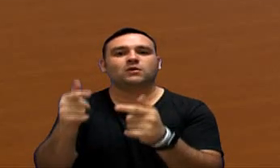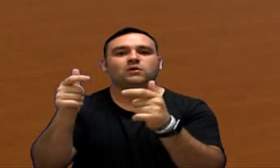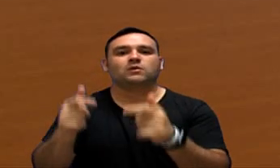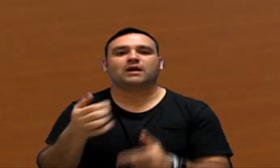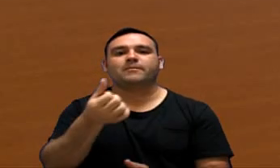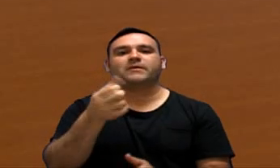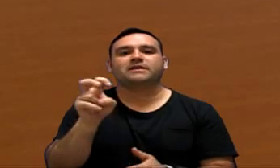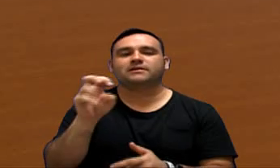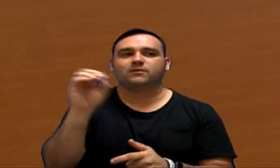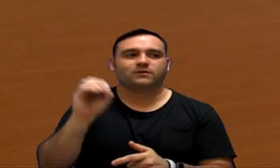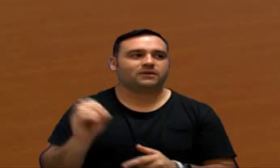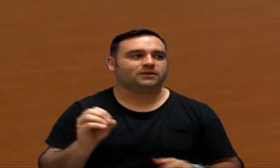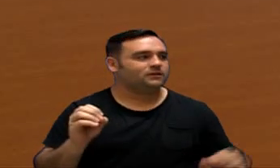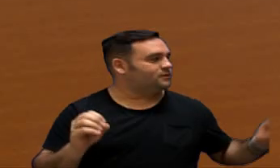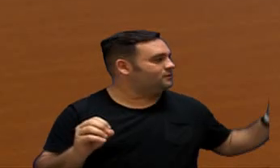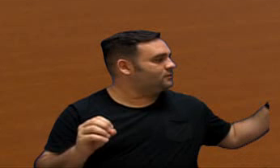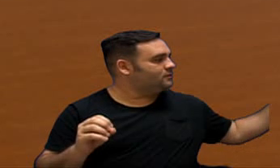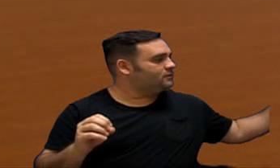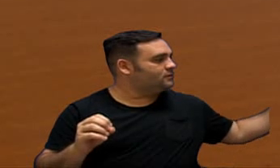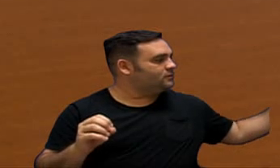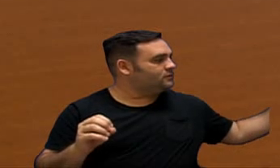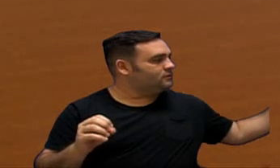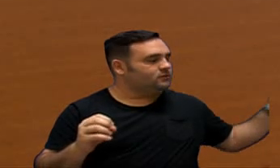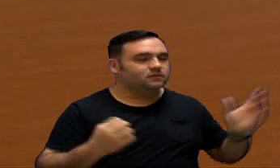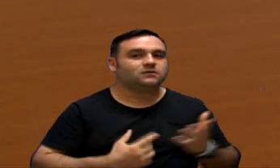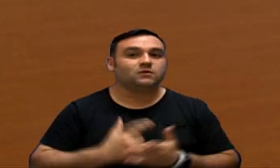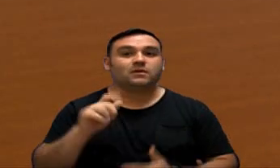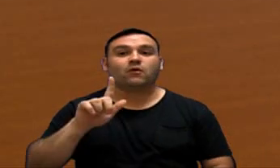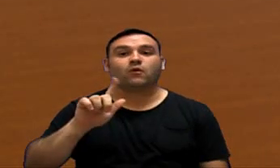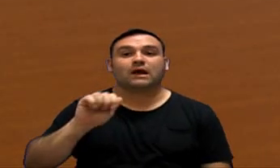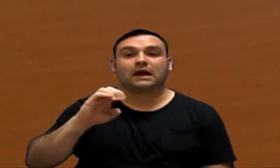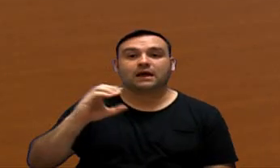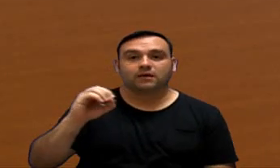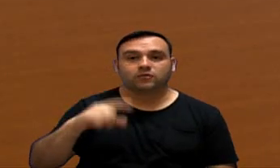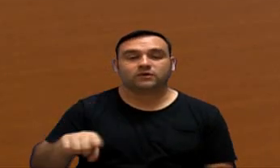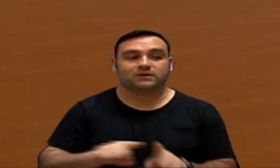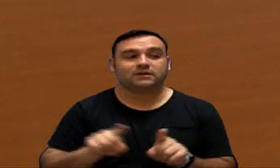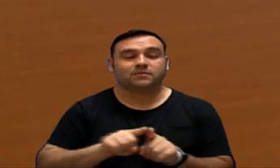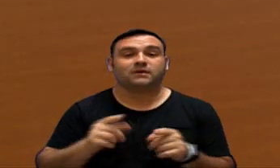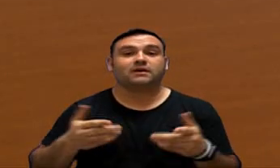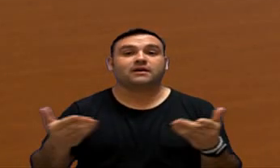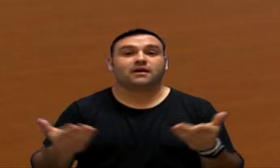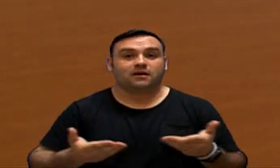Campolim para fazer aquela compra milionária, que está no GAECO, e agora essa...